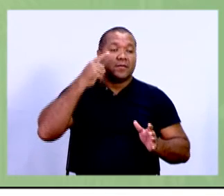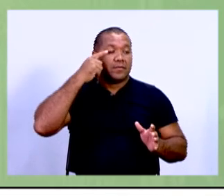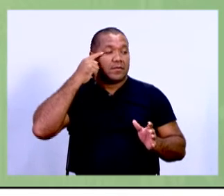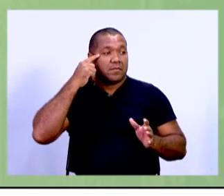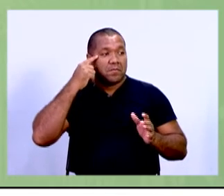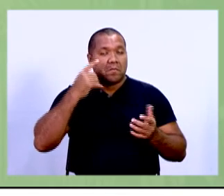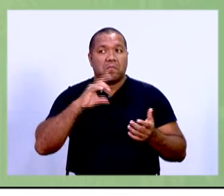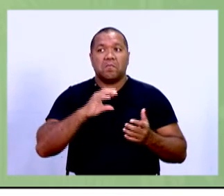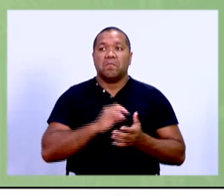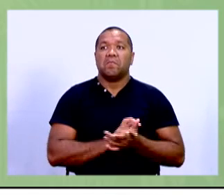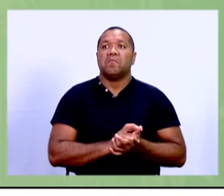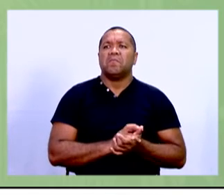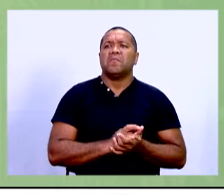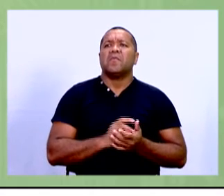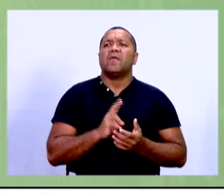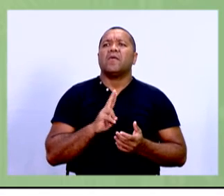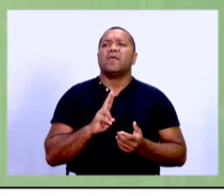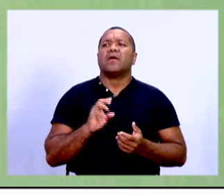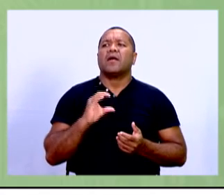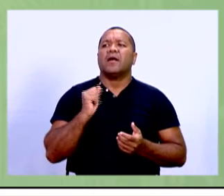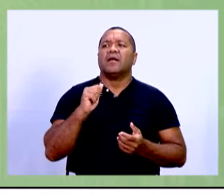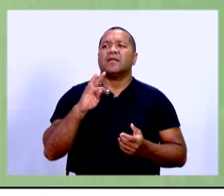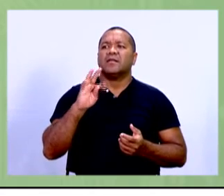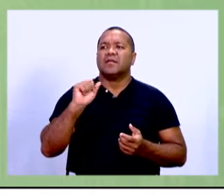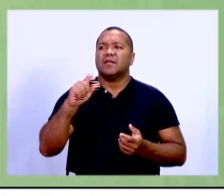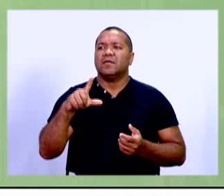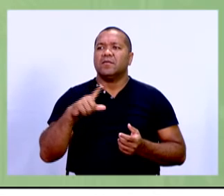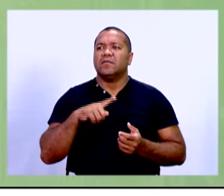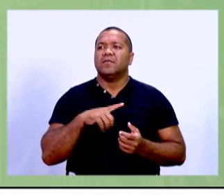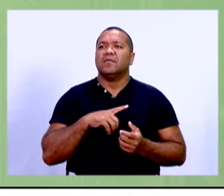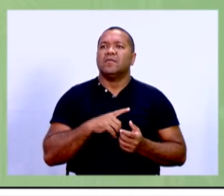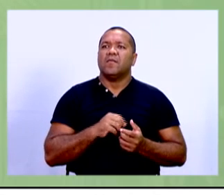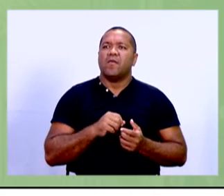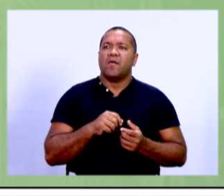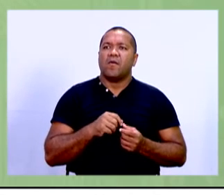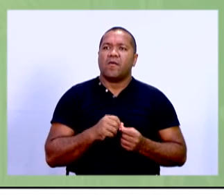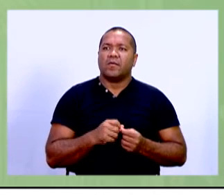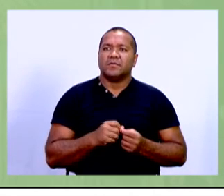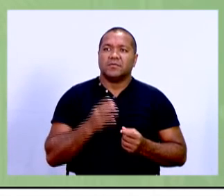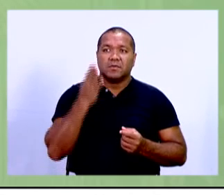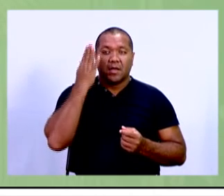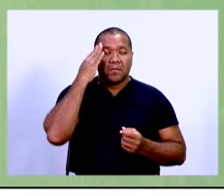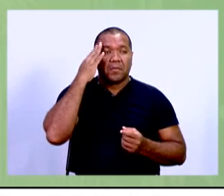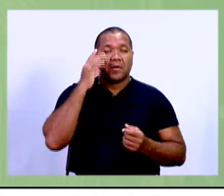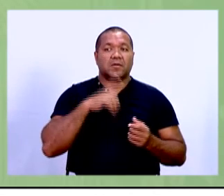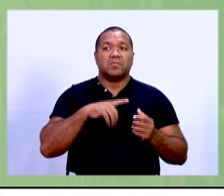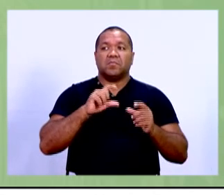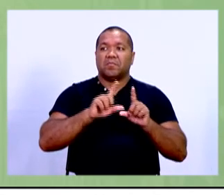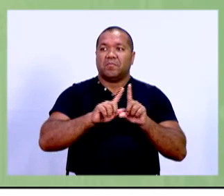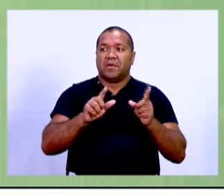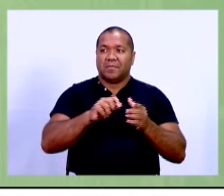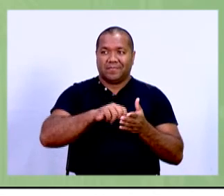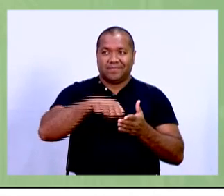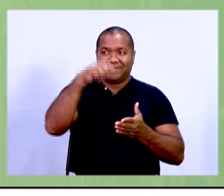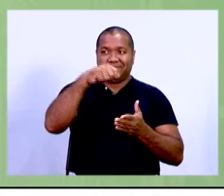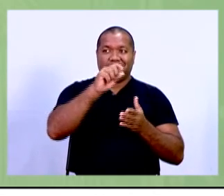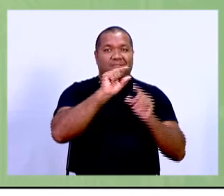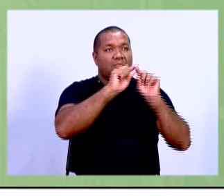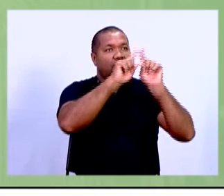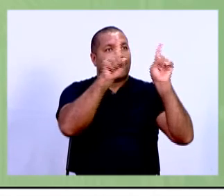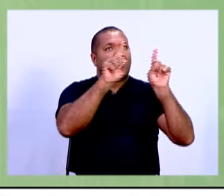cartão. Ele é utilizado com post-its. Sabe aqueles papeizinhos